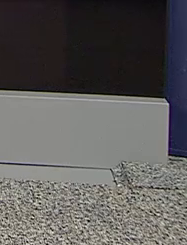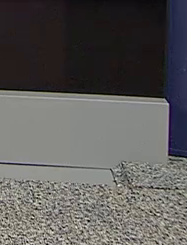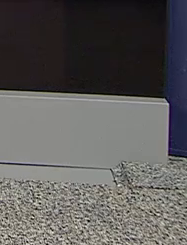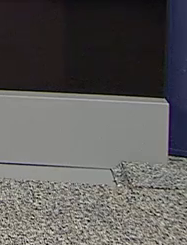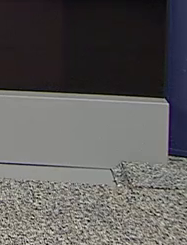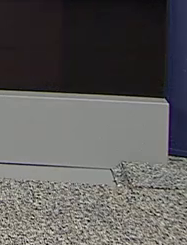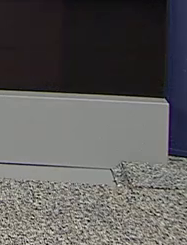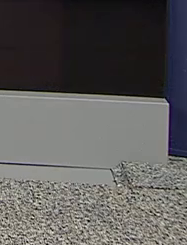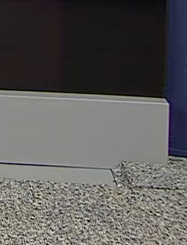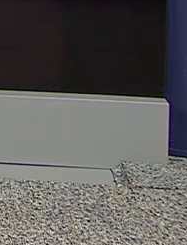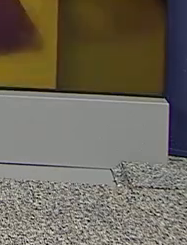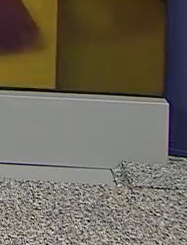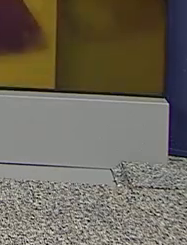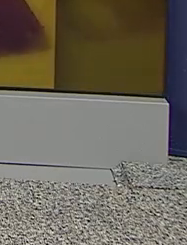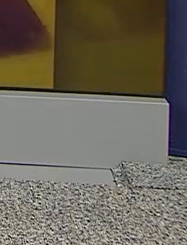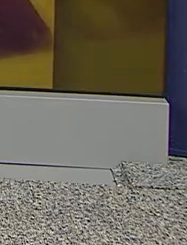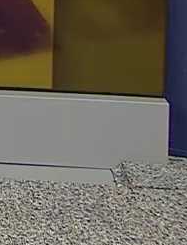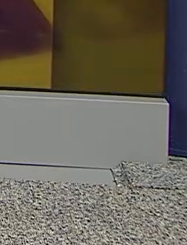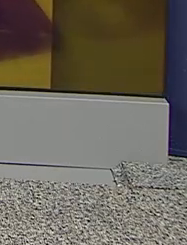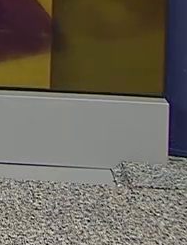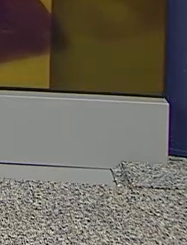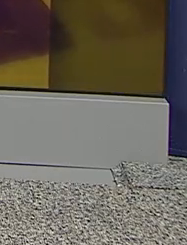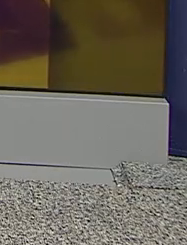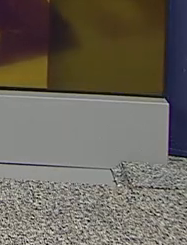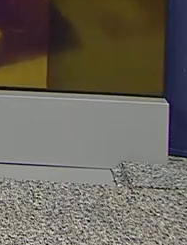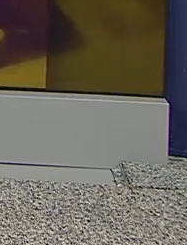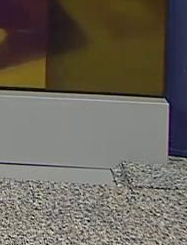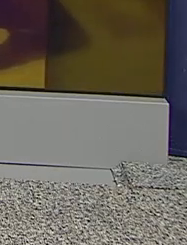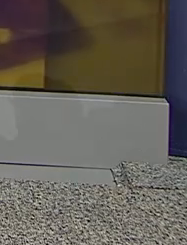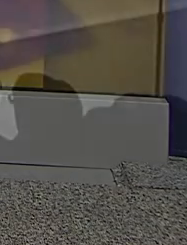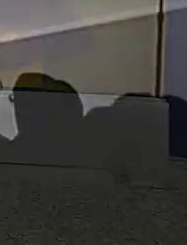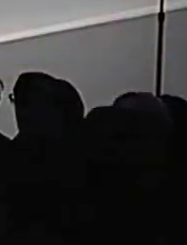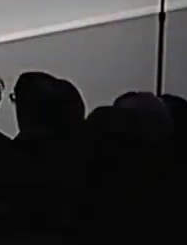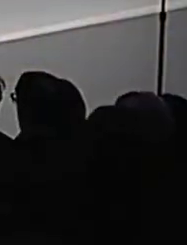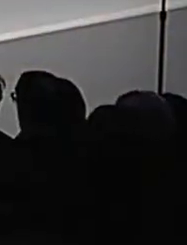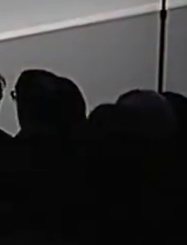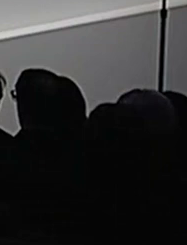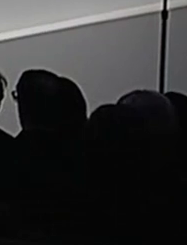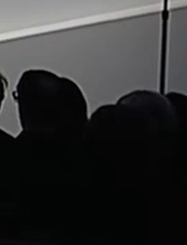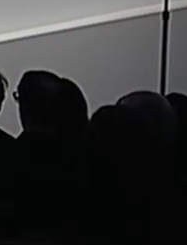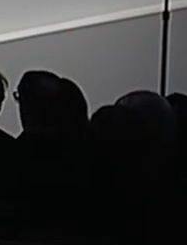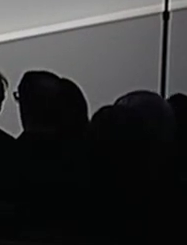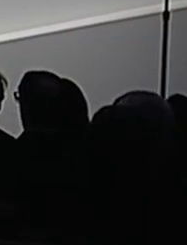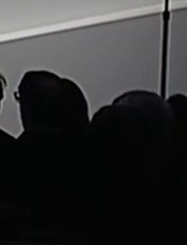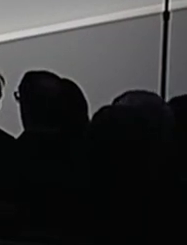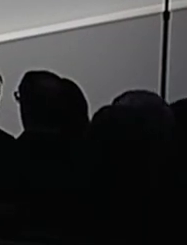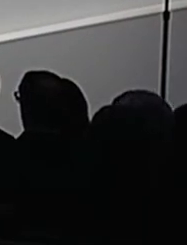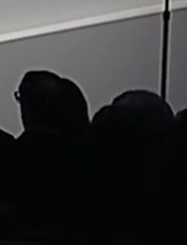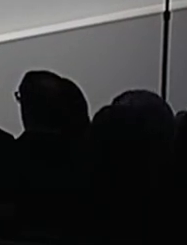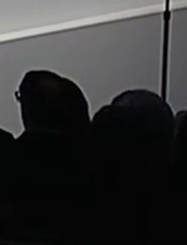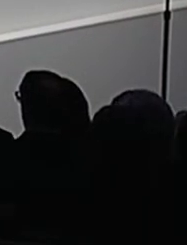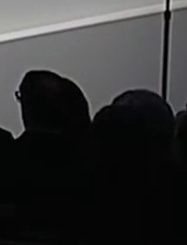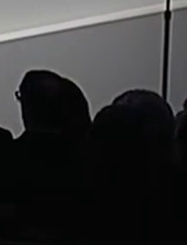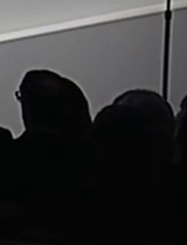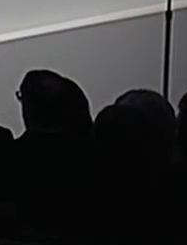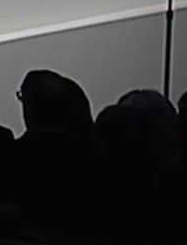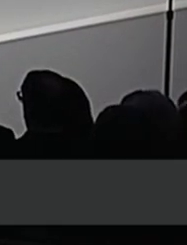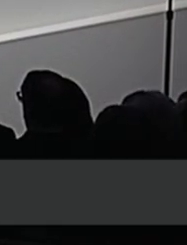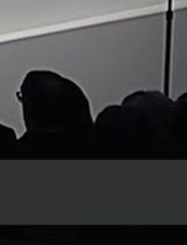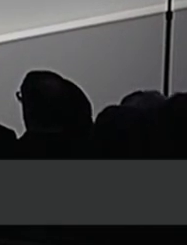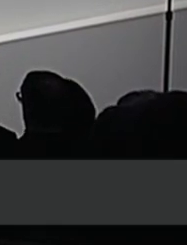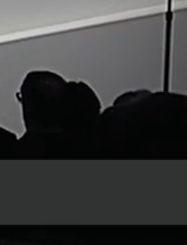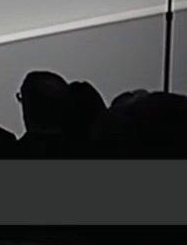ceni a confederação nacional da indústria vamos acompanhar do presidente da confederação nacional da indústria robson braga